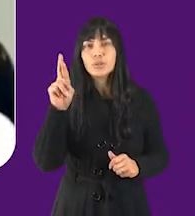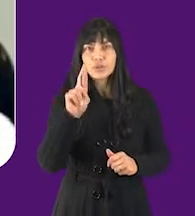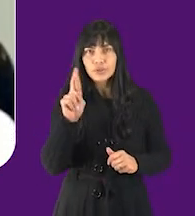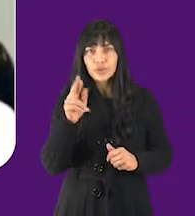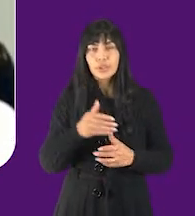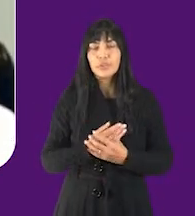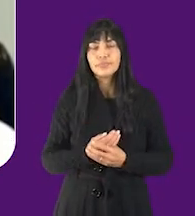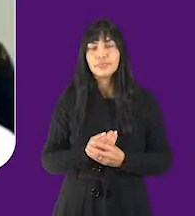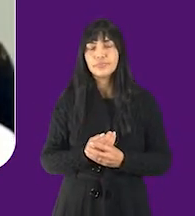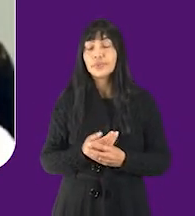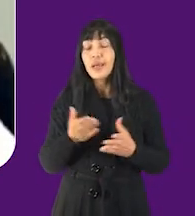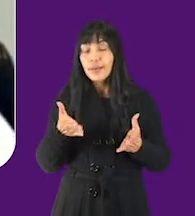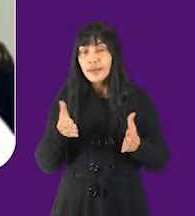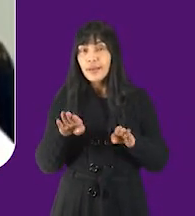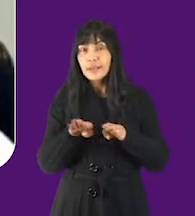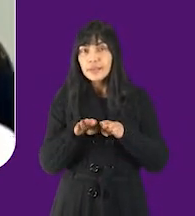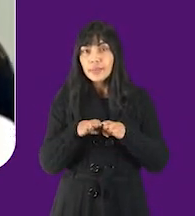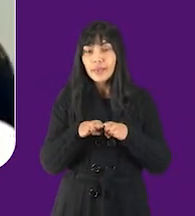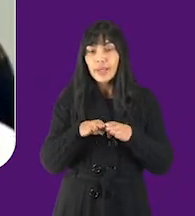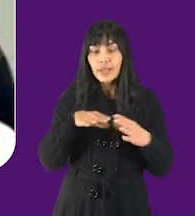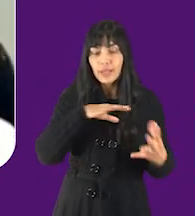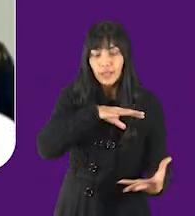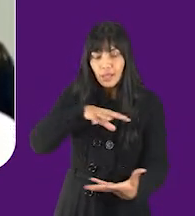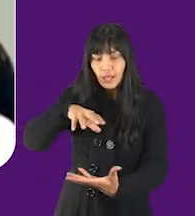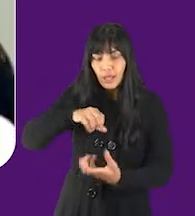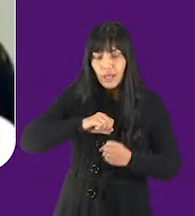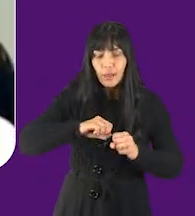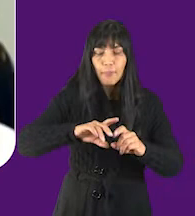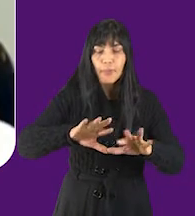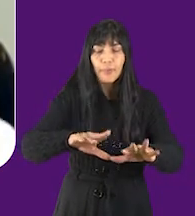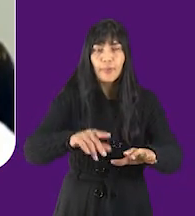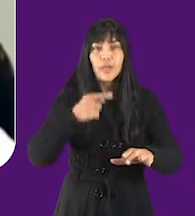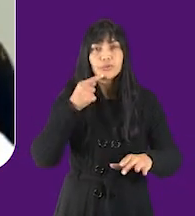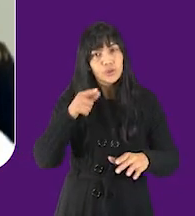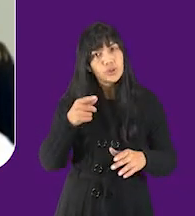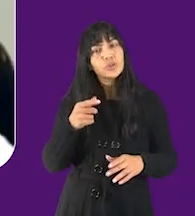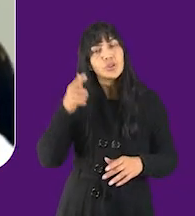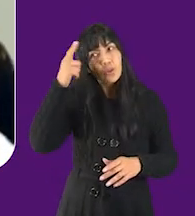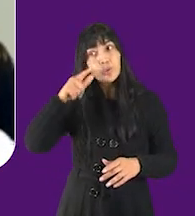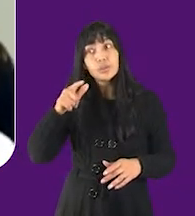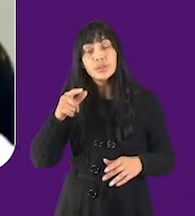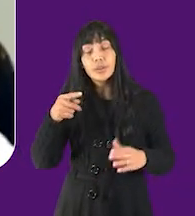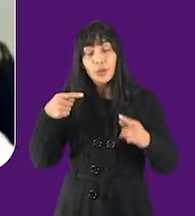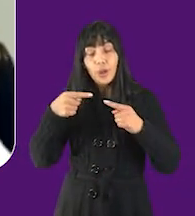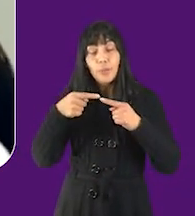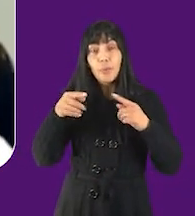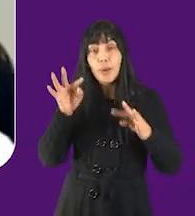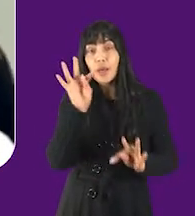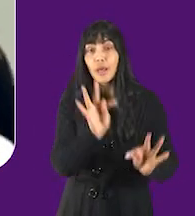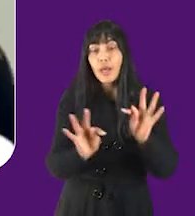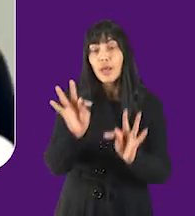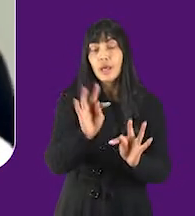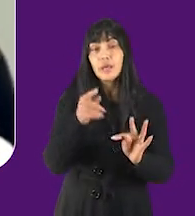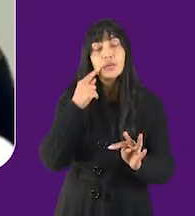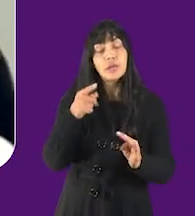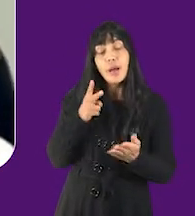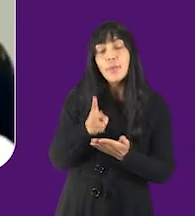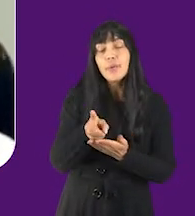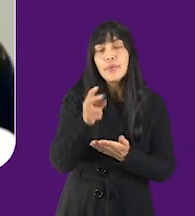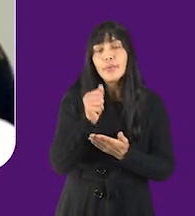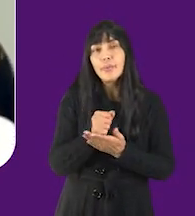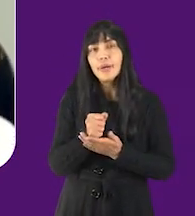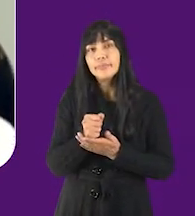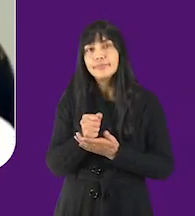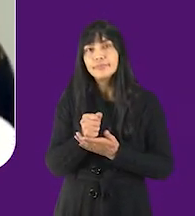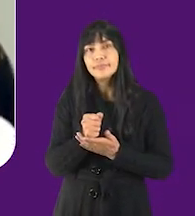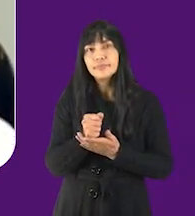eficiência. E por último, agora na pandemia, nós conseguimos, através da tecnologia e da metodologia de melhoria contínua,